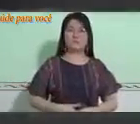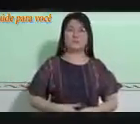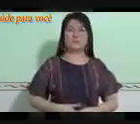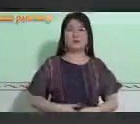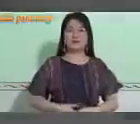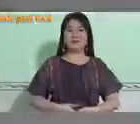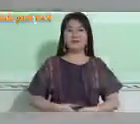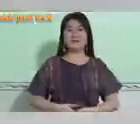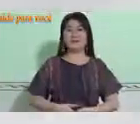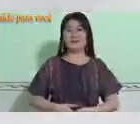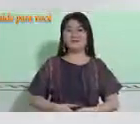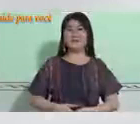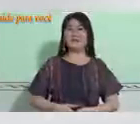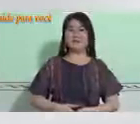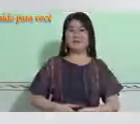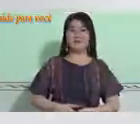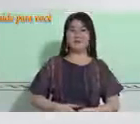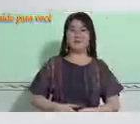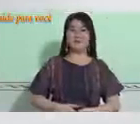esta enxaqueca.